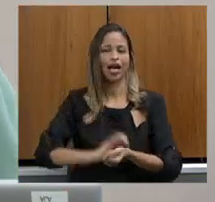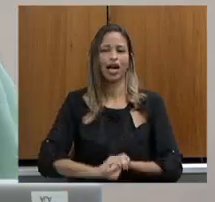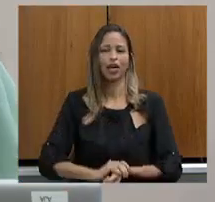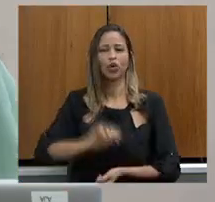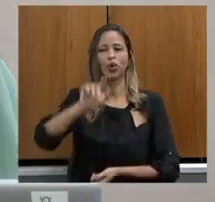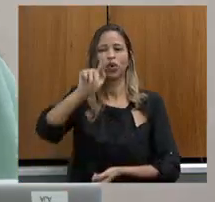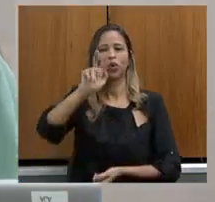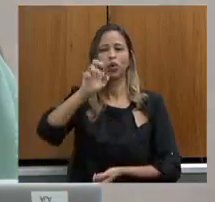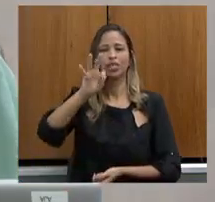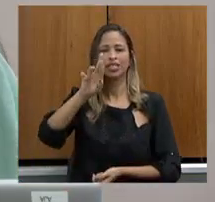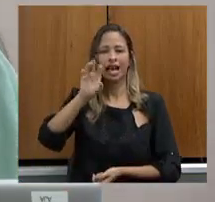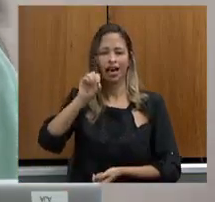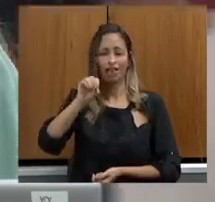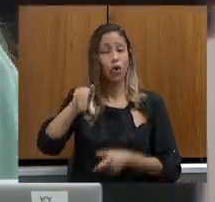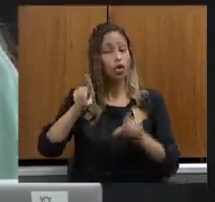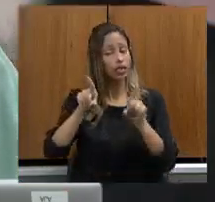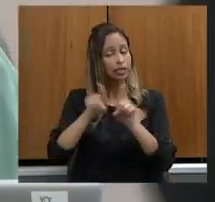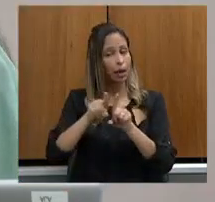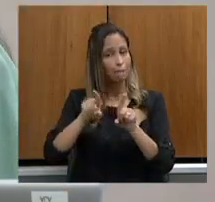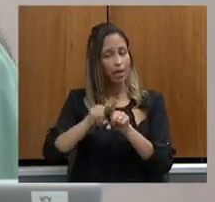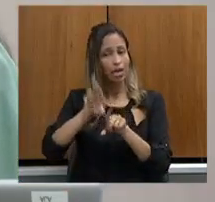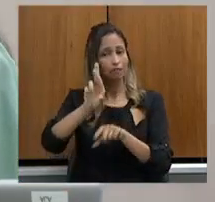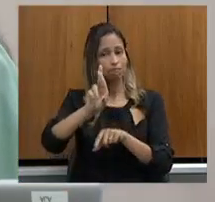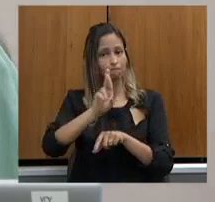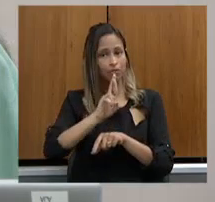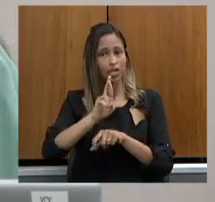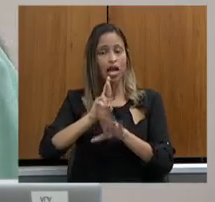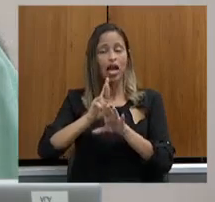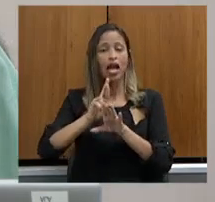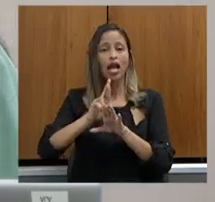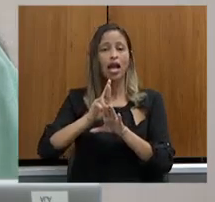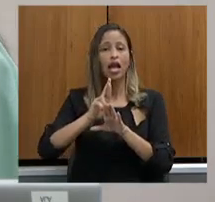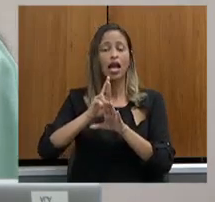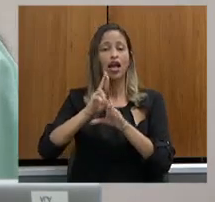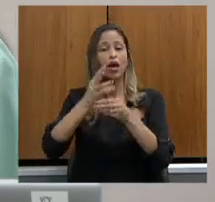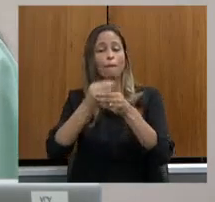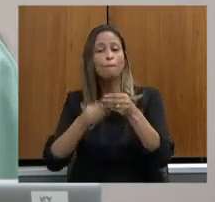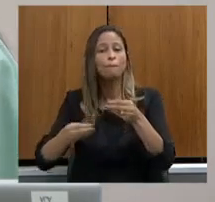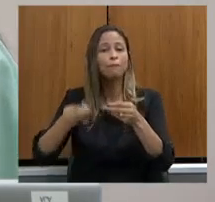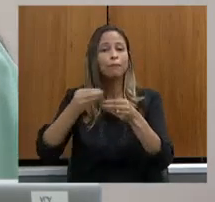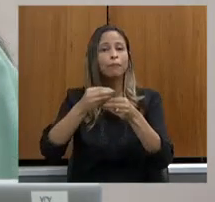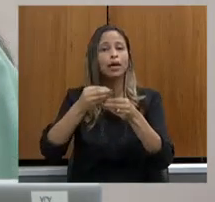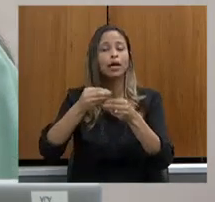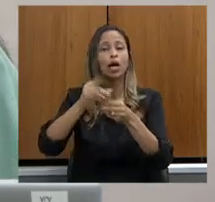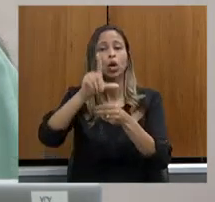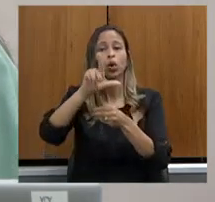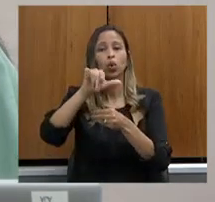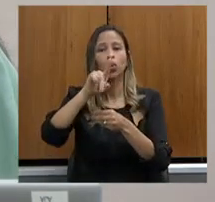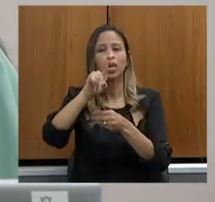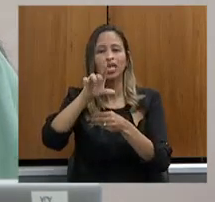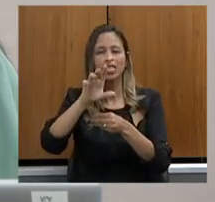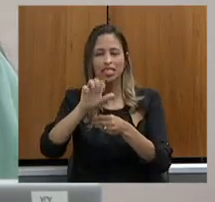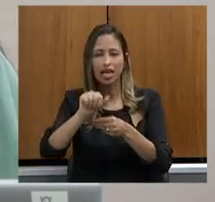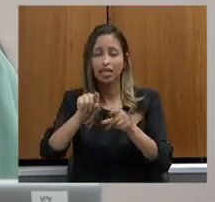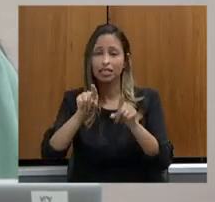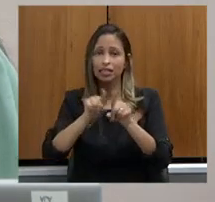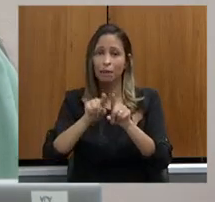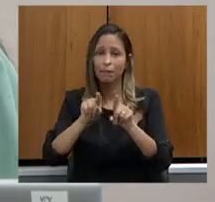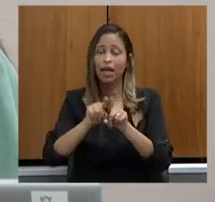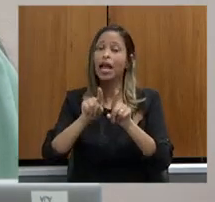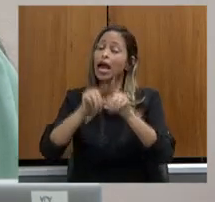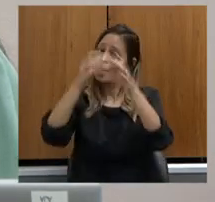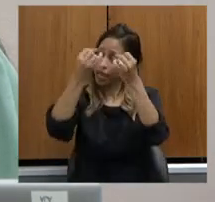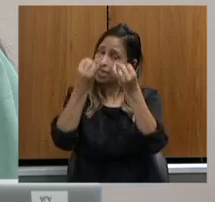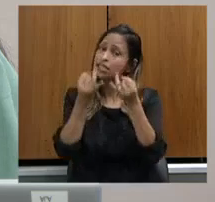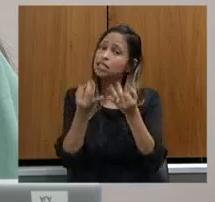Gustavo para responder mas também Virgílio as suas questões se estenderam a pasta da Luiza e ela também quer fazer alguns